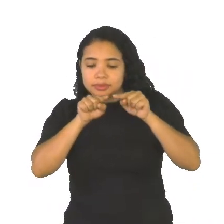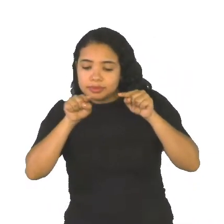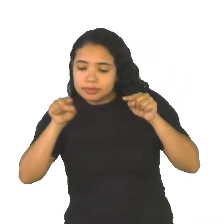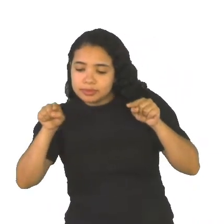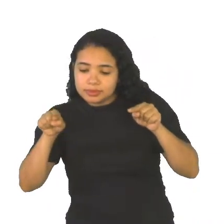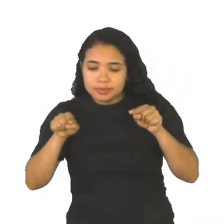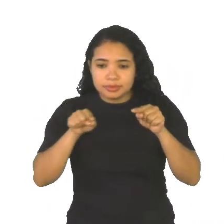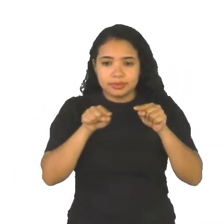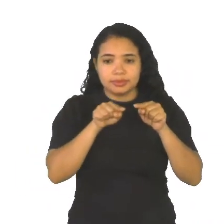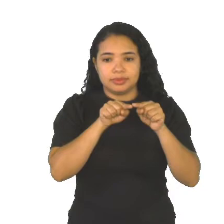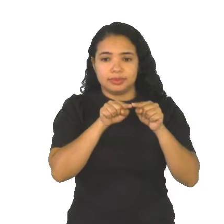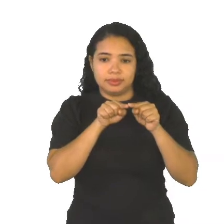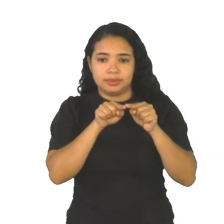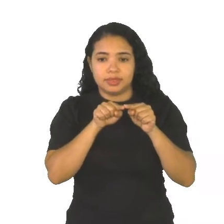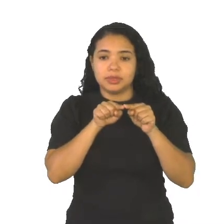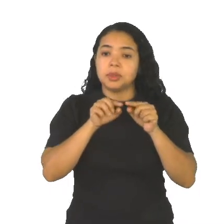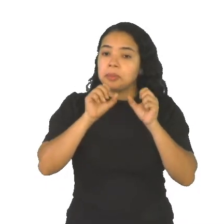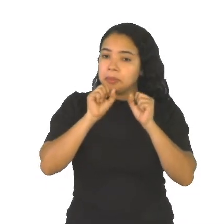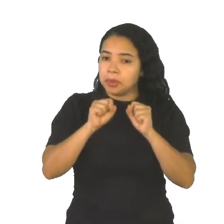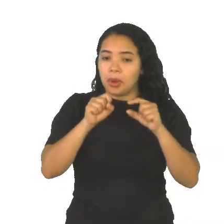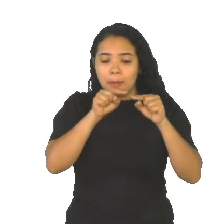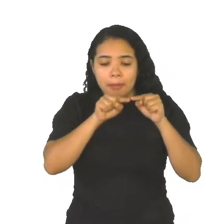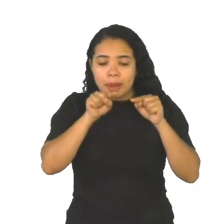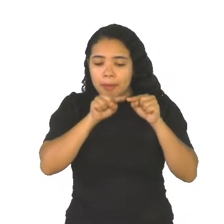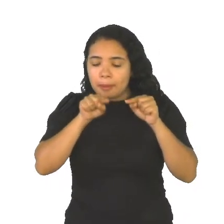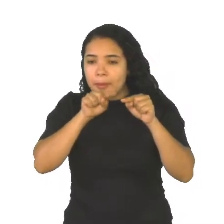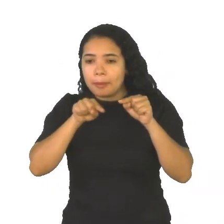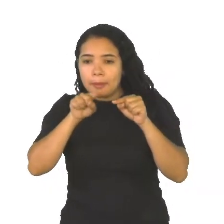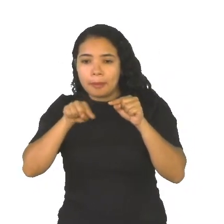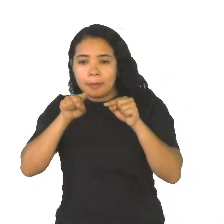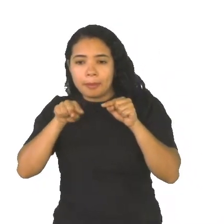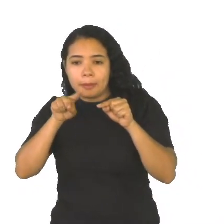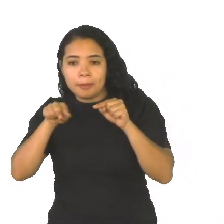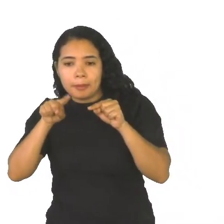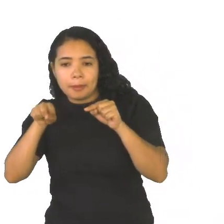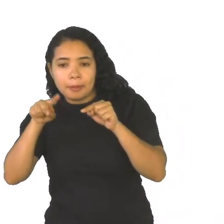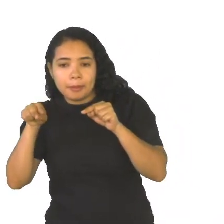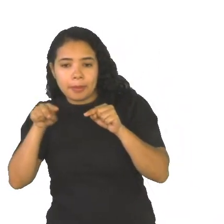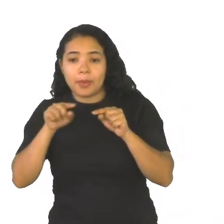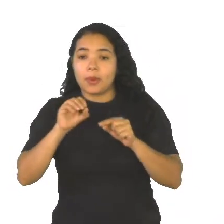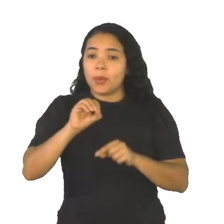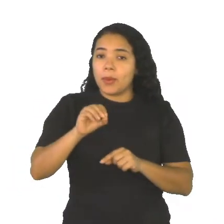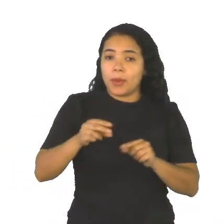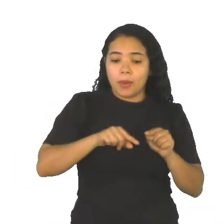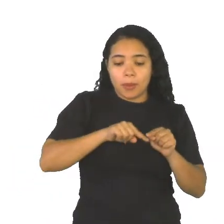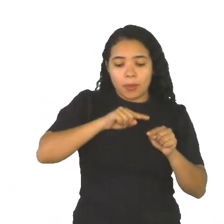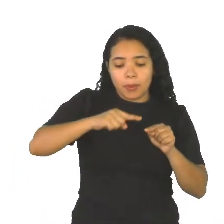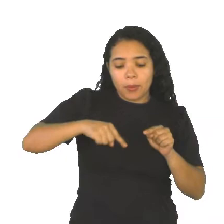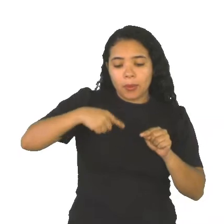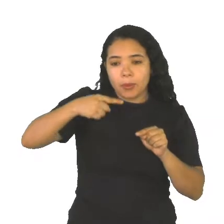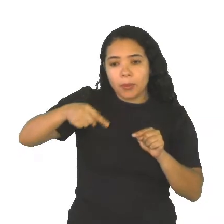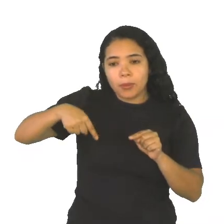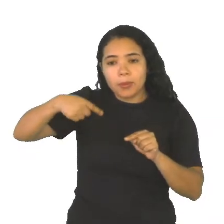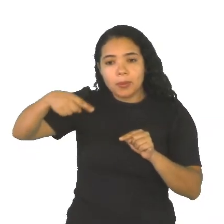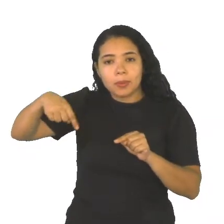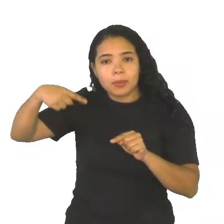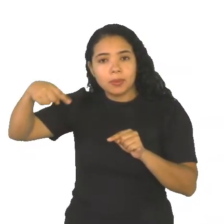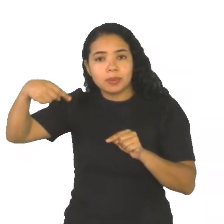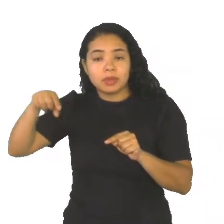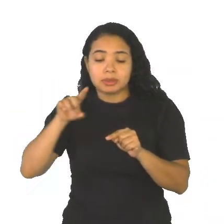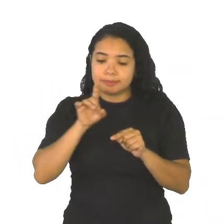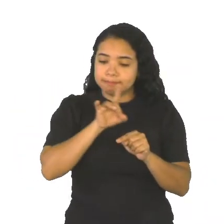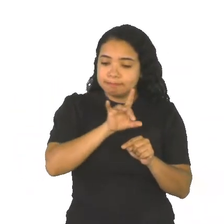são várias redondinhas, em formato de par ou em formato de espiral. Cada uma delas recebe um nome. Quando eu falo